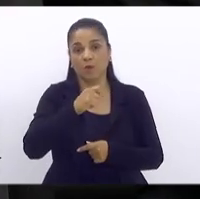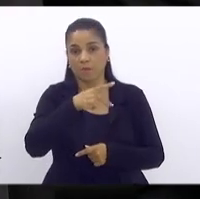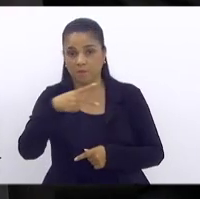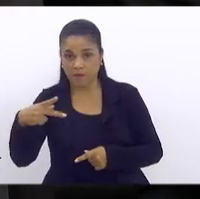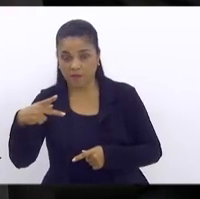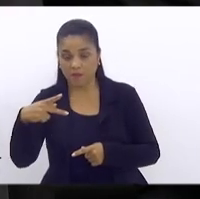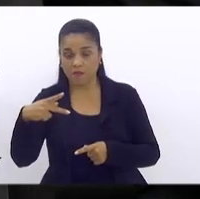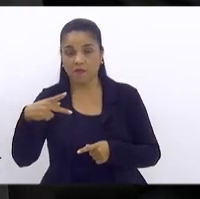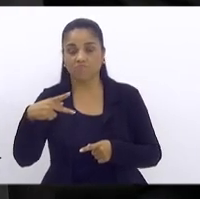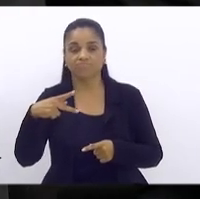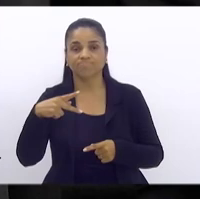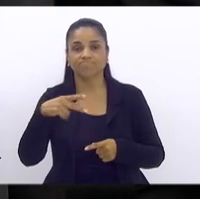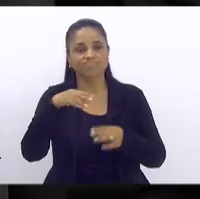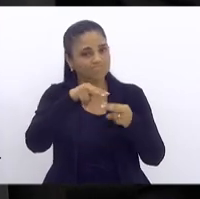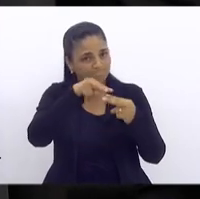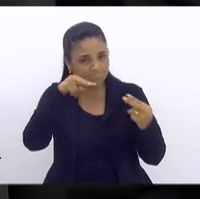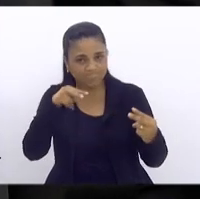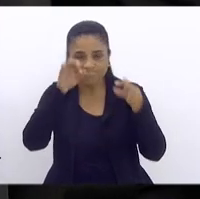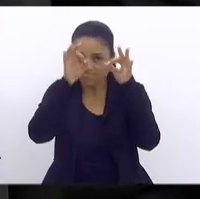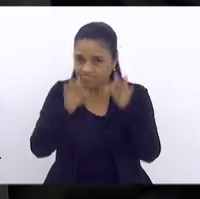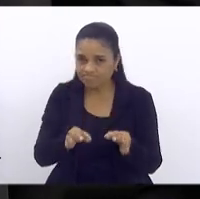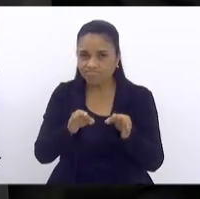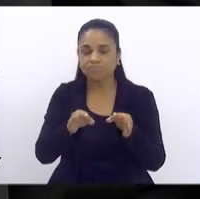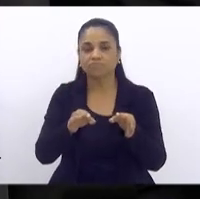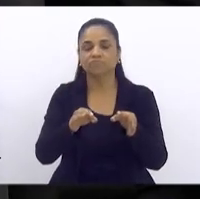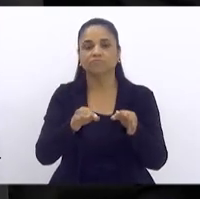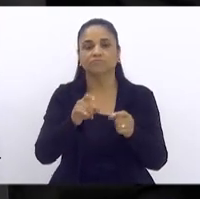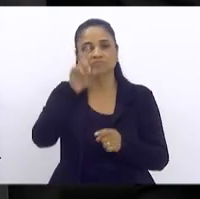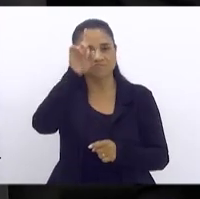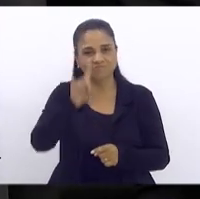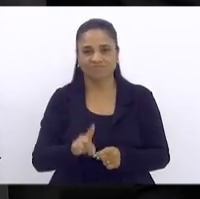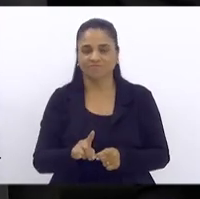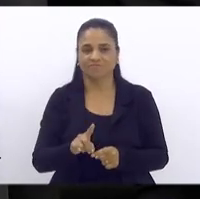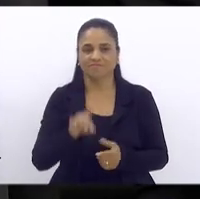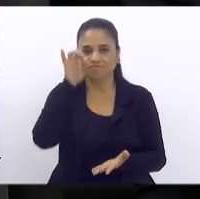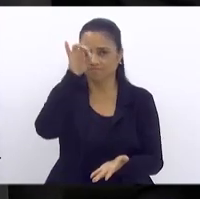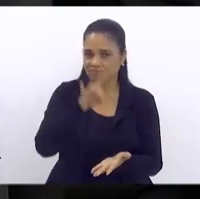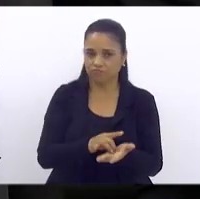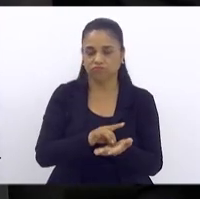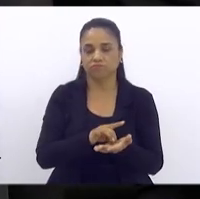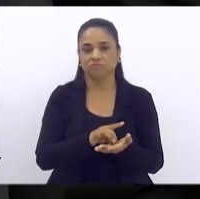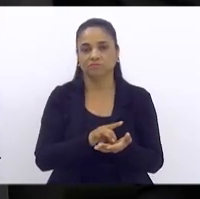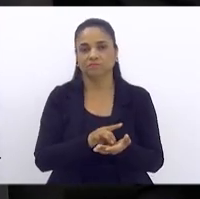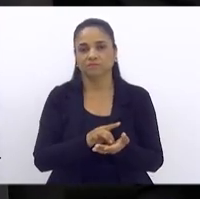foi o canal realmente de concretizar esse direito, né? Isso a partir